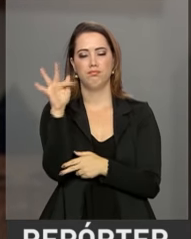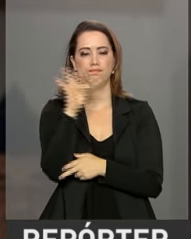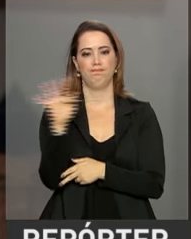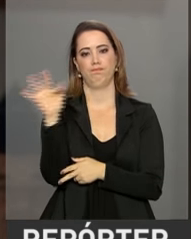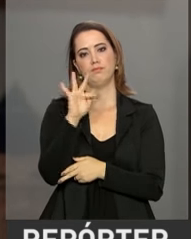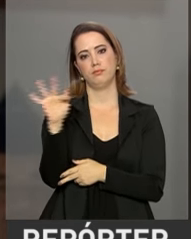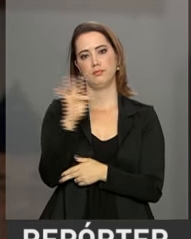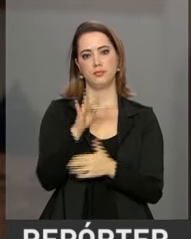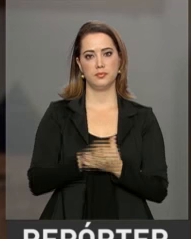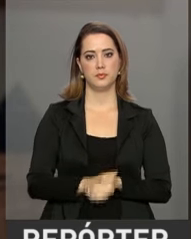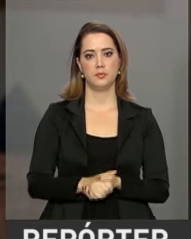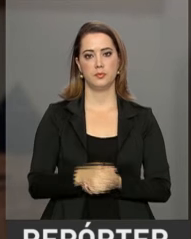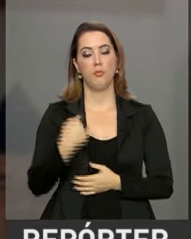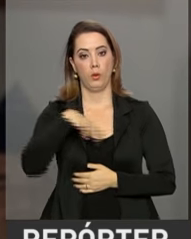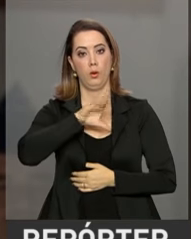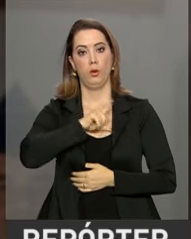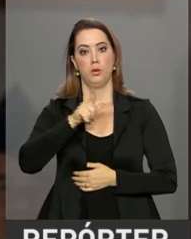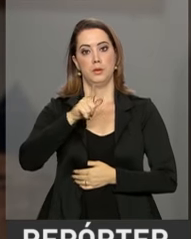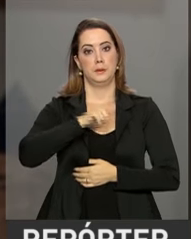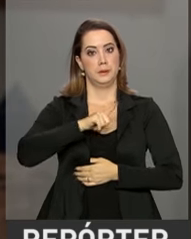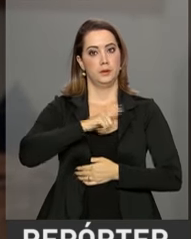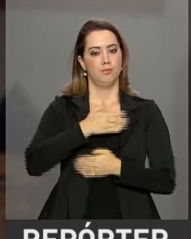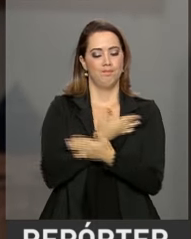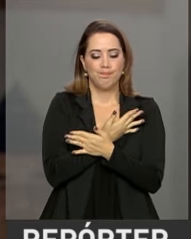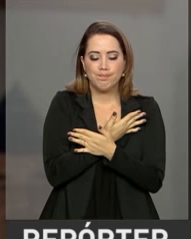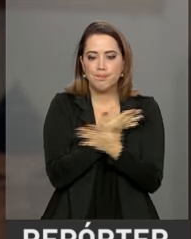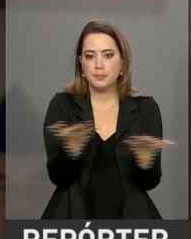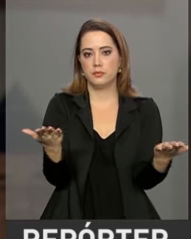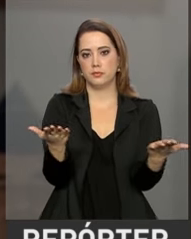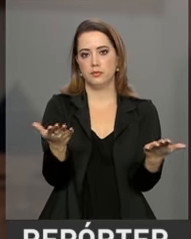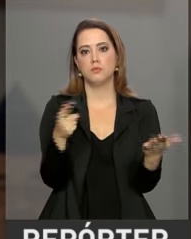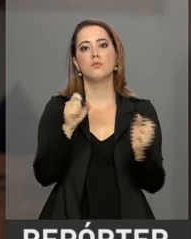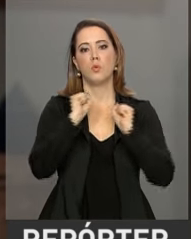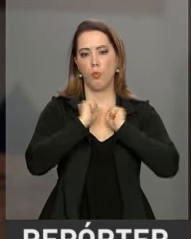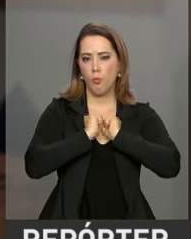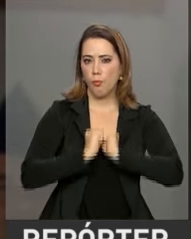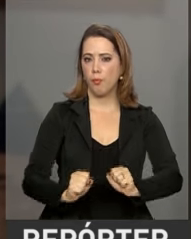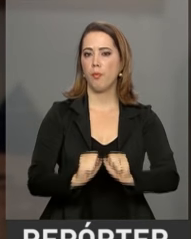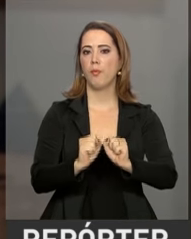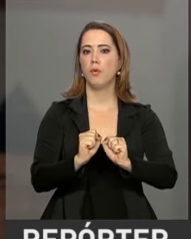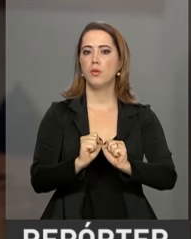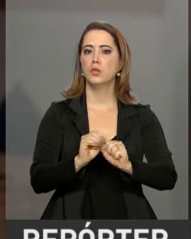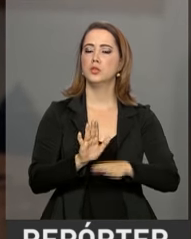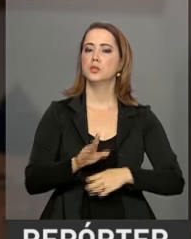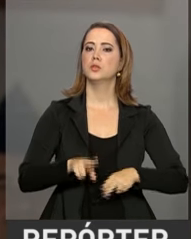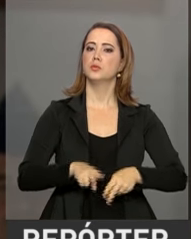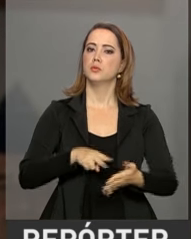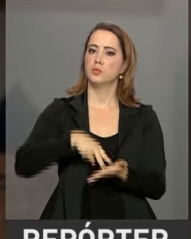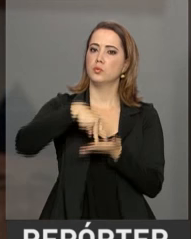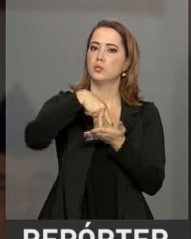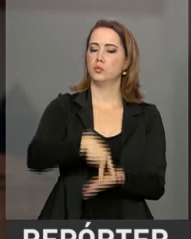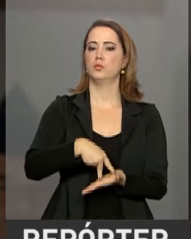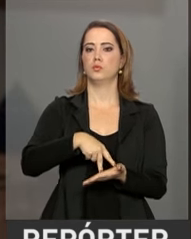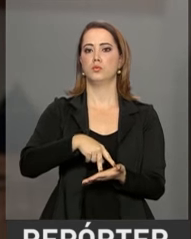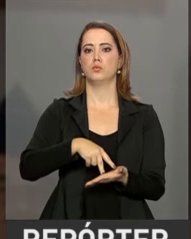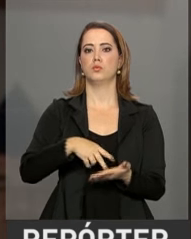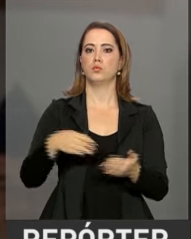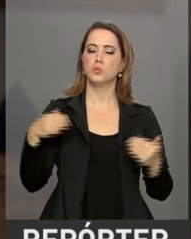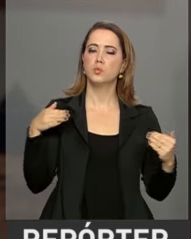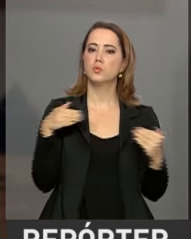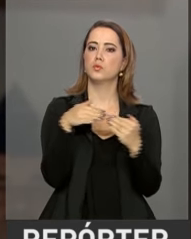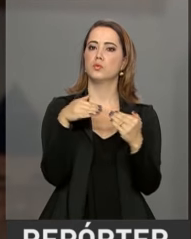ocorrida na França, nós tenhamos em vocês capacidades, disposição, compromisso e